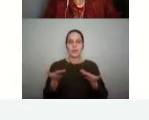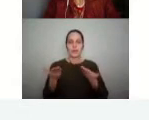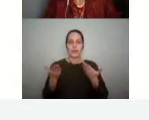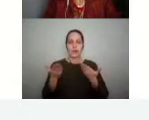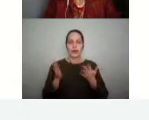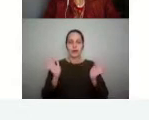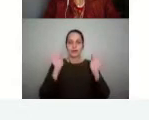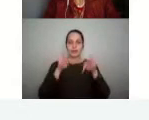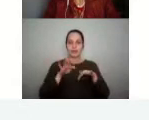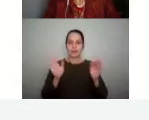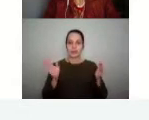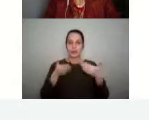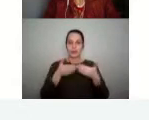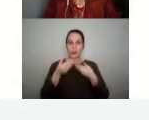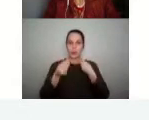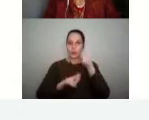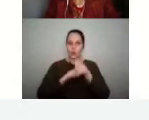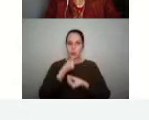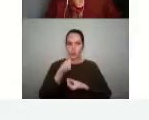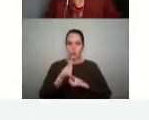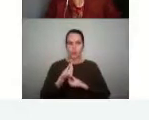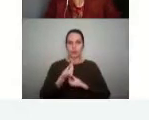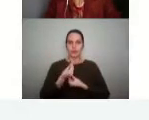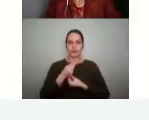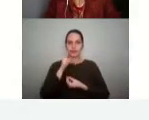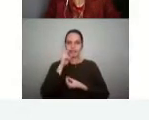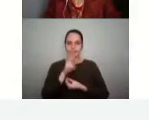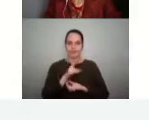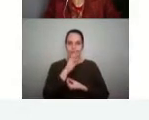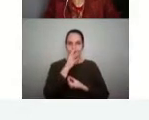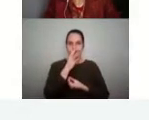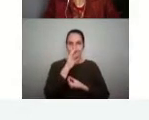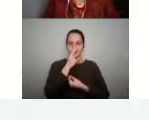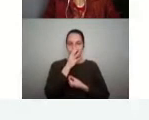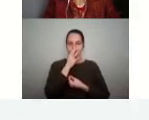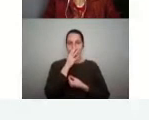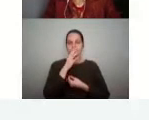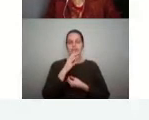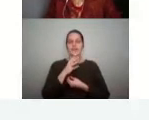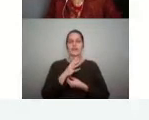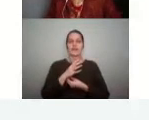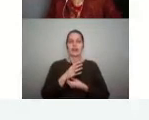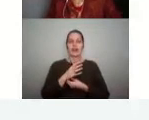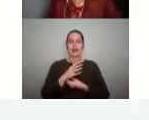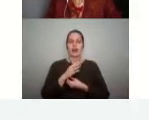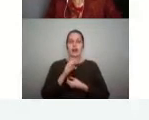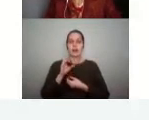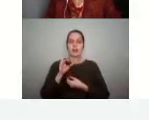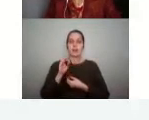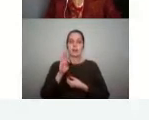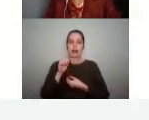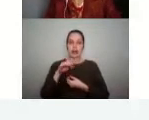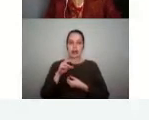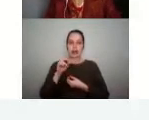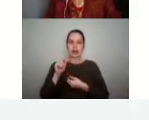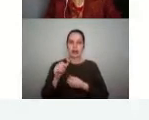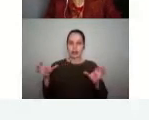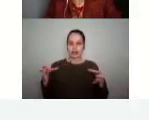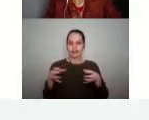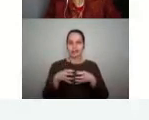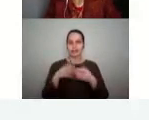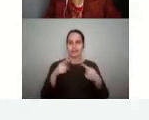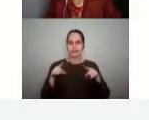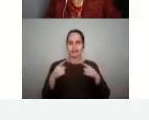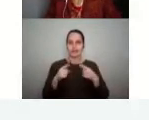escutando a apresentação da banda da UFSPA e do coral. Um abraço a todos os